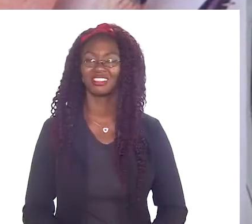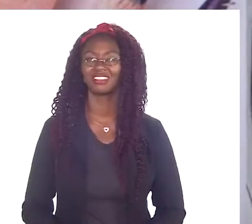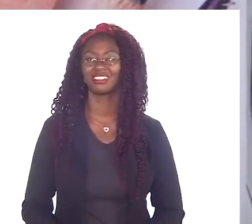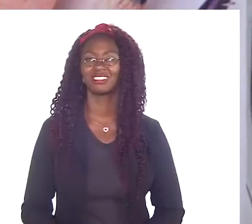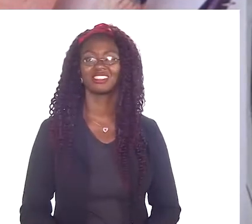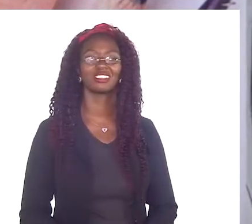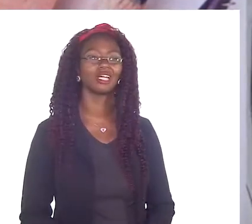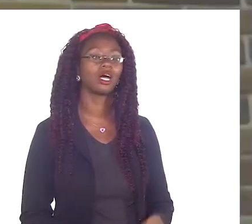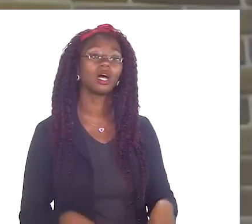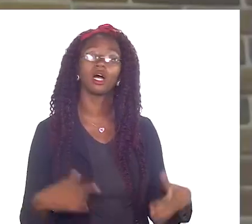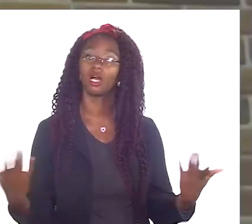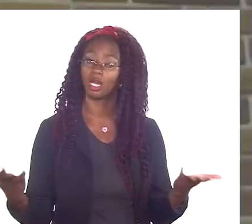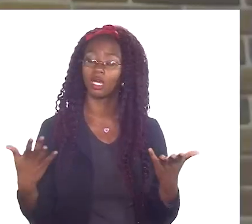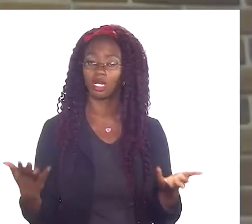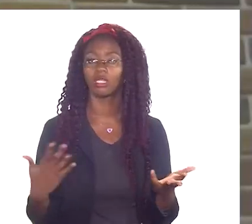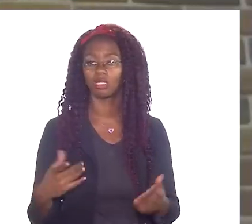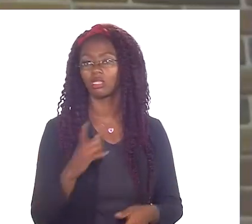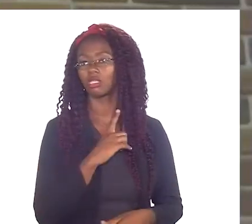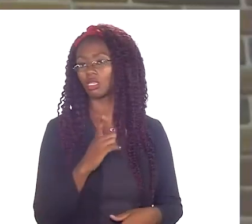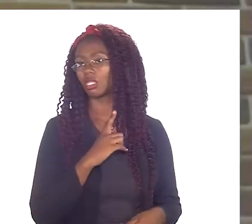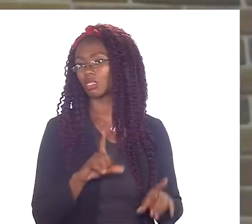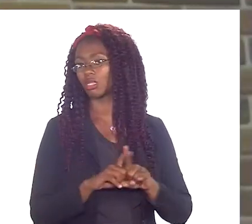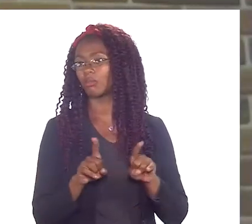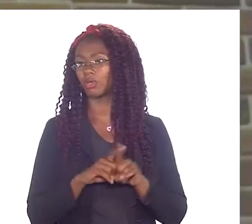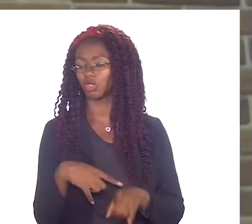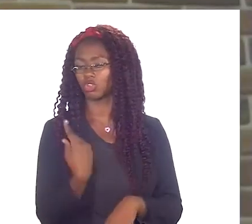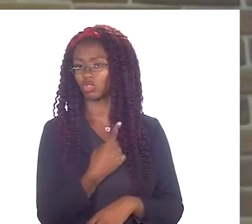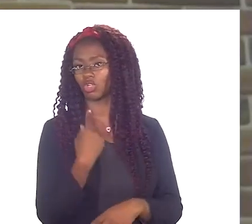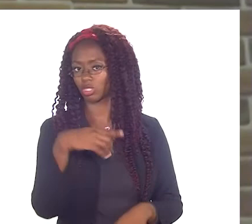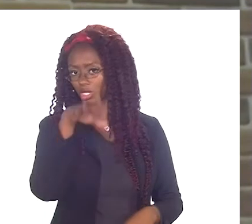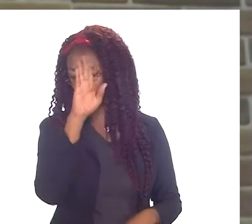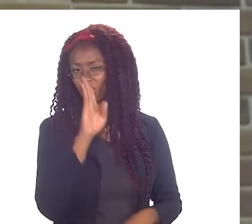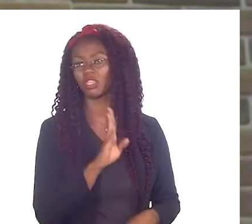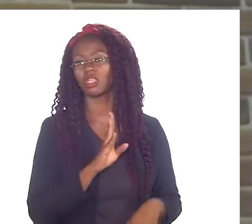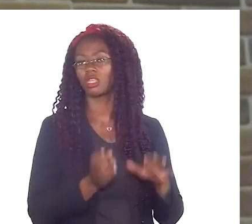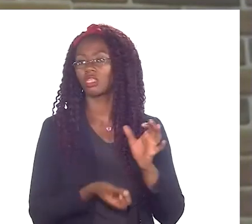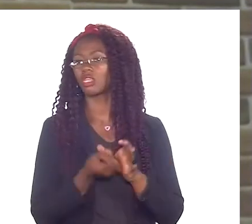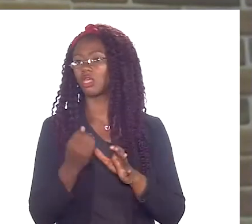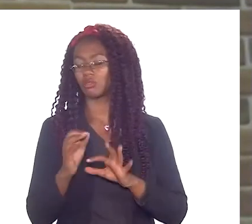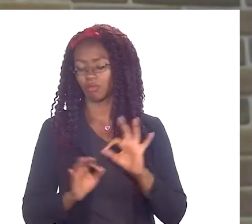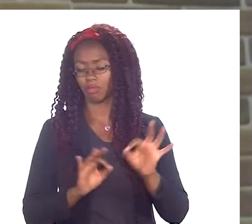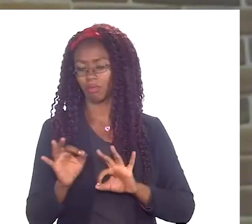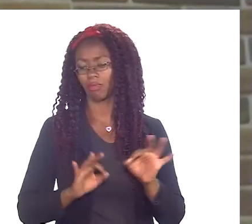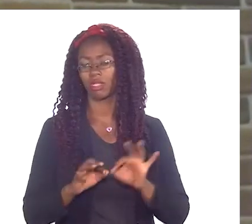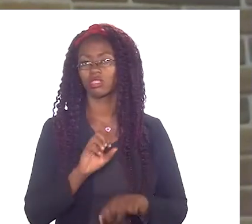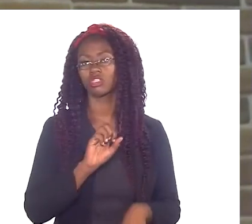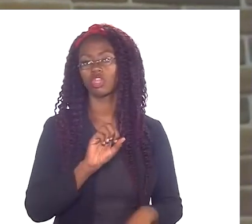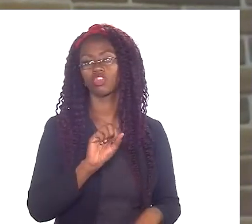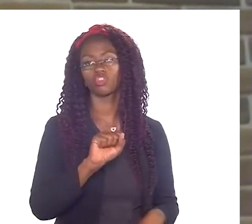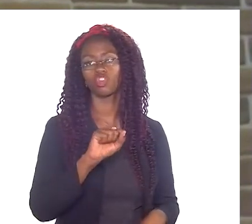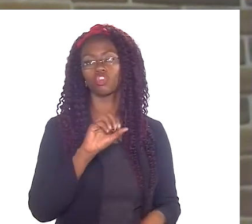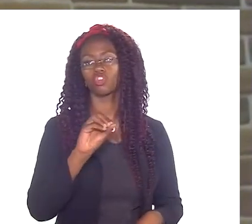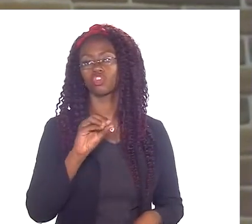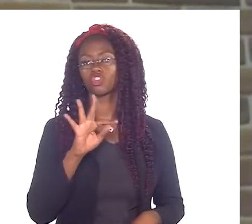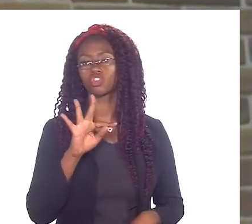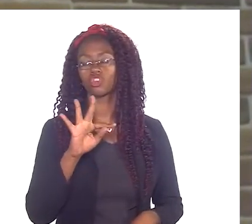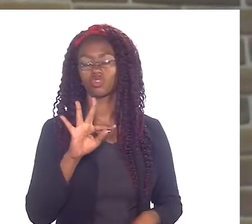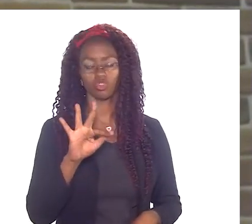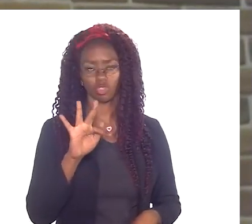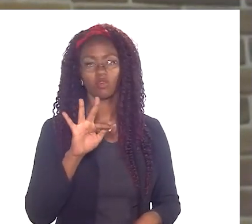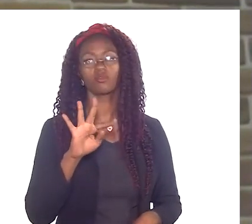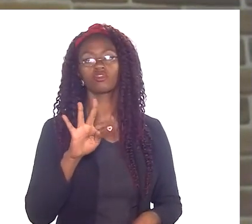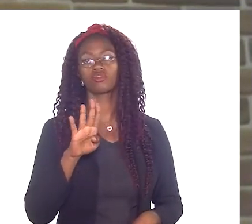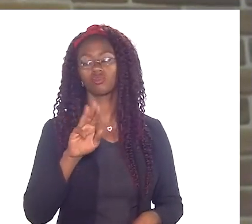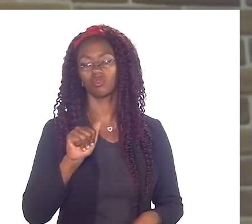Fale, Iglá. Não, super tranquilo. A gente tem aqui na Digital Innovation, a gente é uma plataforma gratuita, né, de desenvolvimento de software. São mais de 3.000 cursos que a